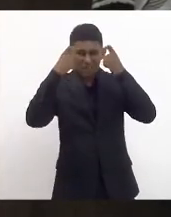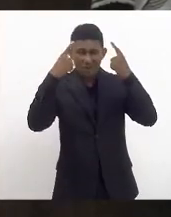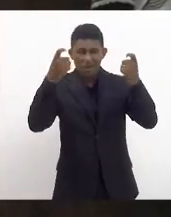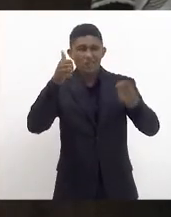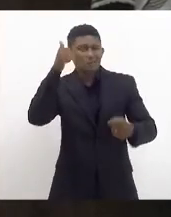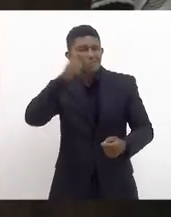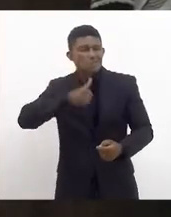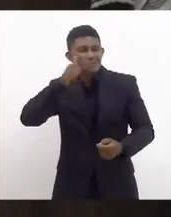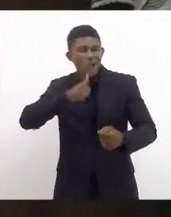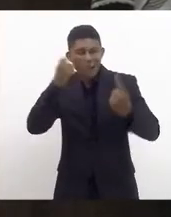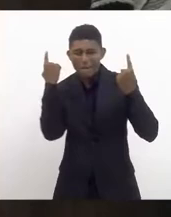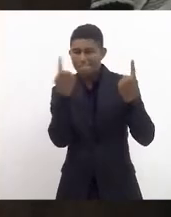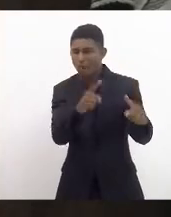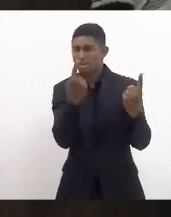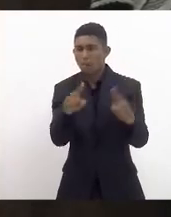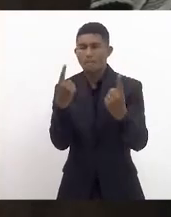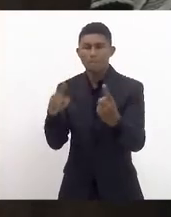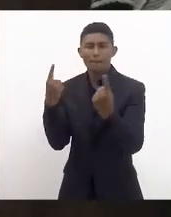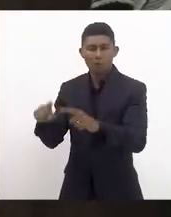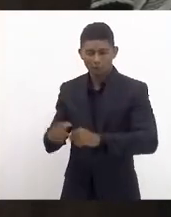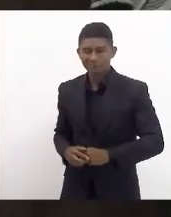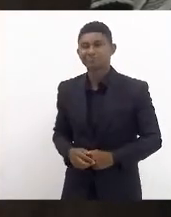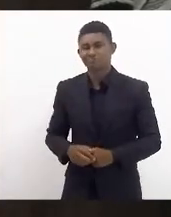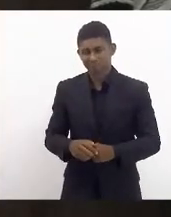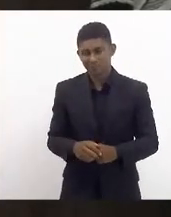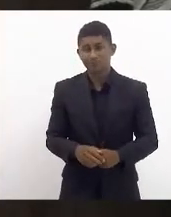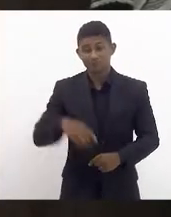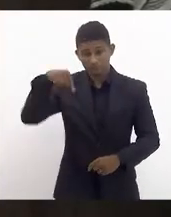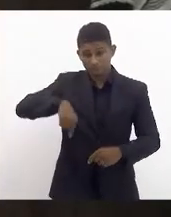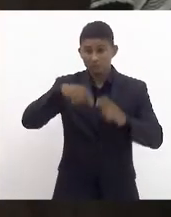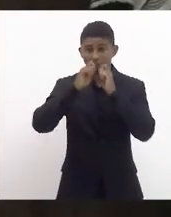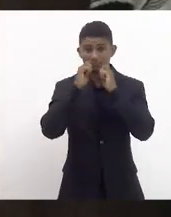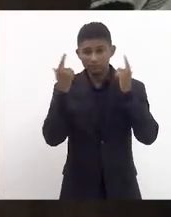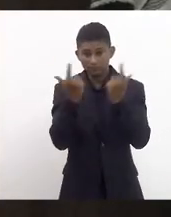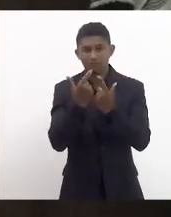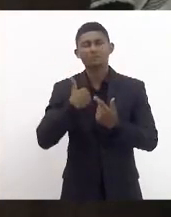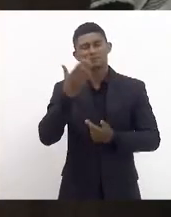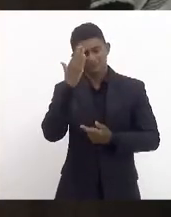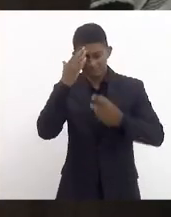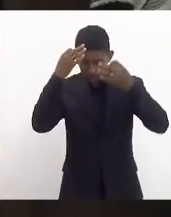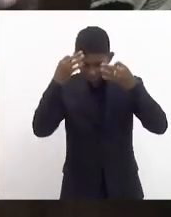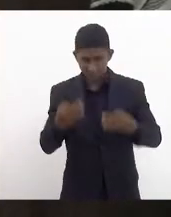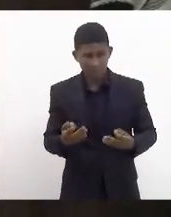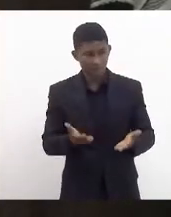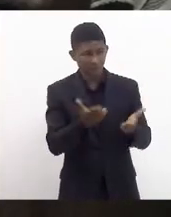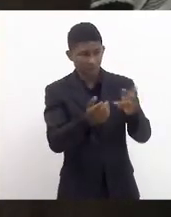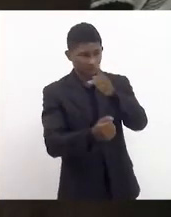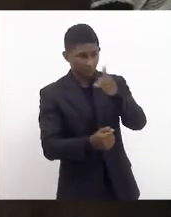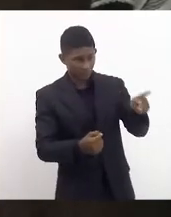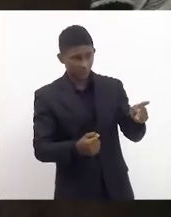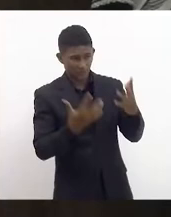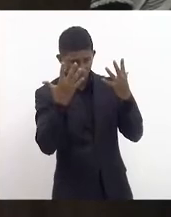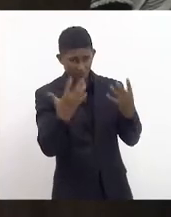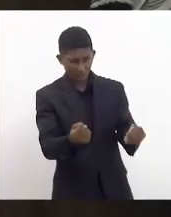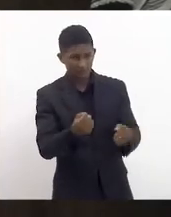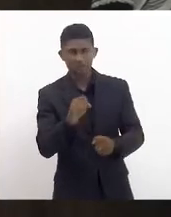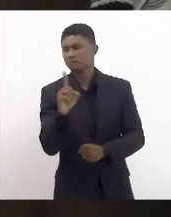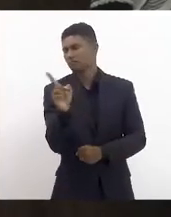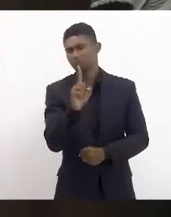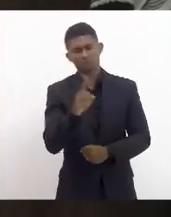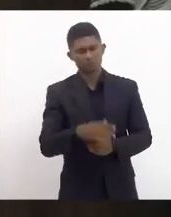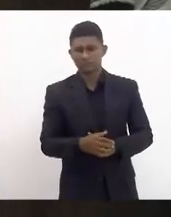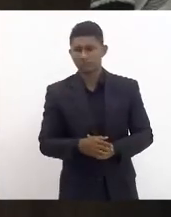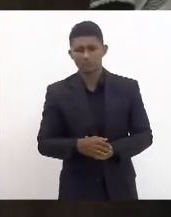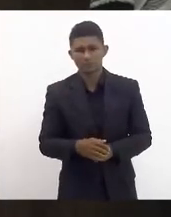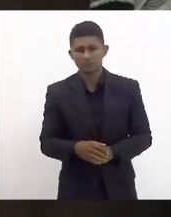Isso é cada vez mais constante, e aqui na Assembleia Legislativa, eu tenho certeza, sob a sua presidência, essas atitudes não têm guarida. Não podem ter